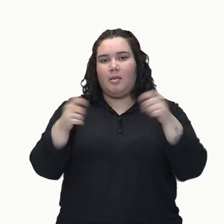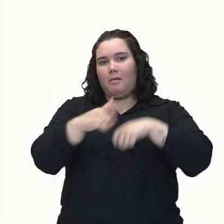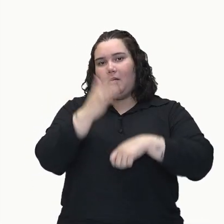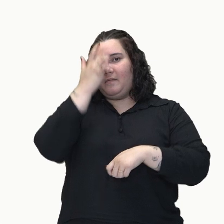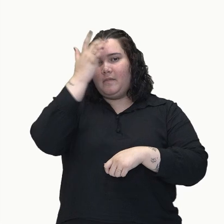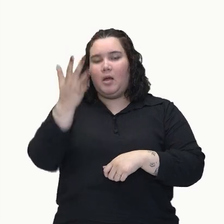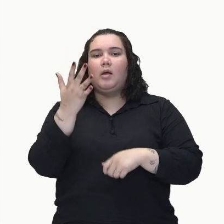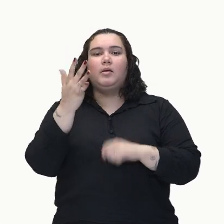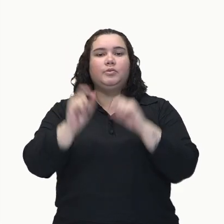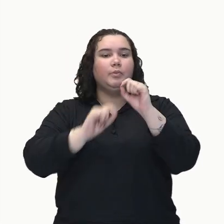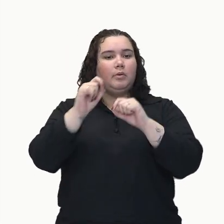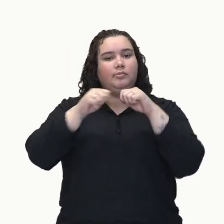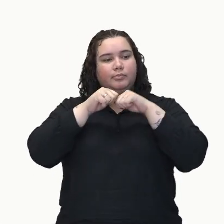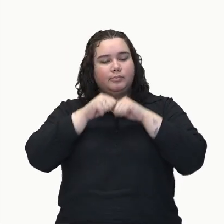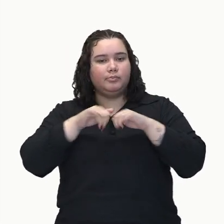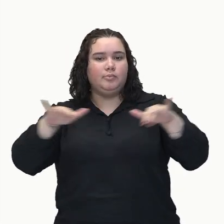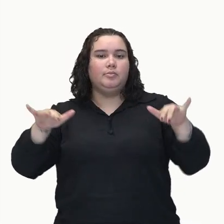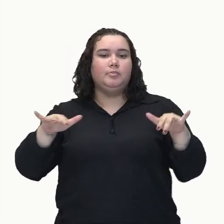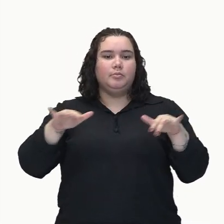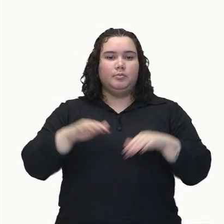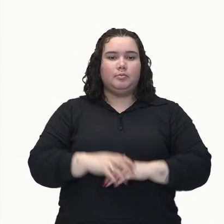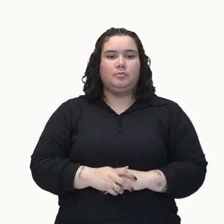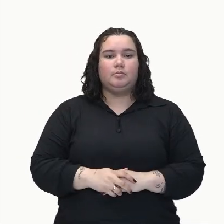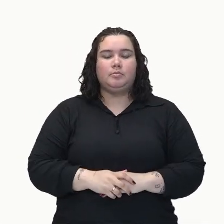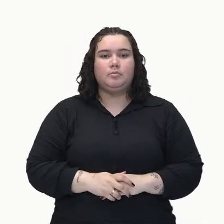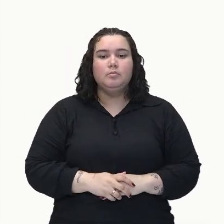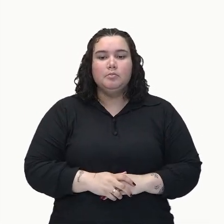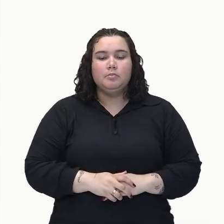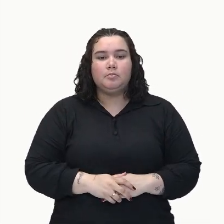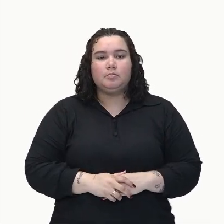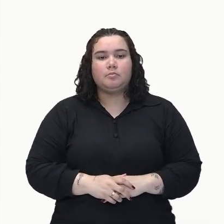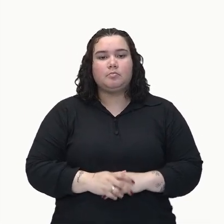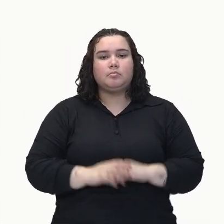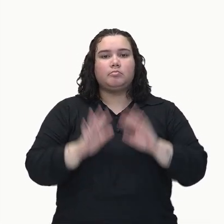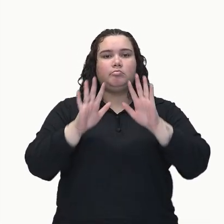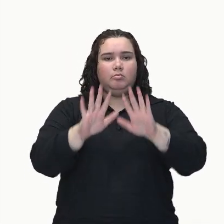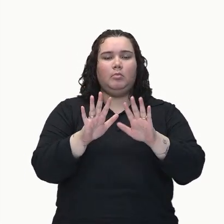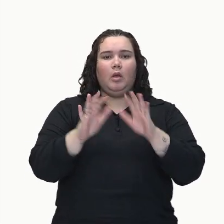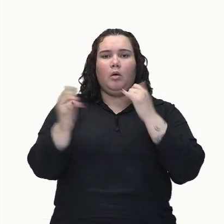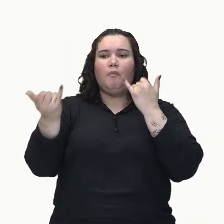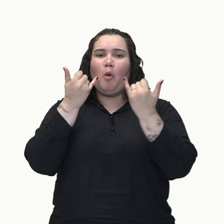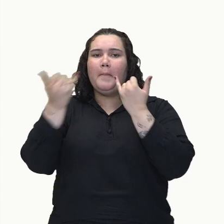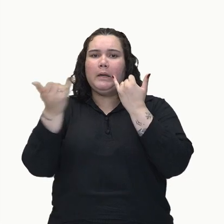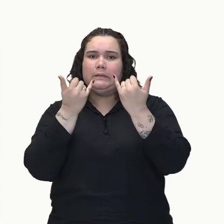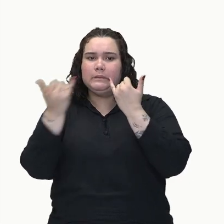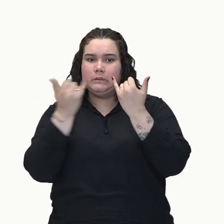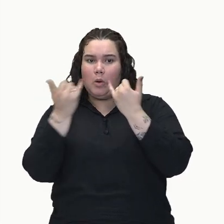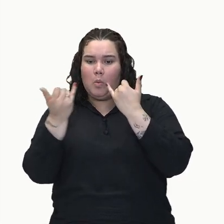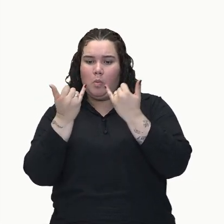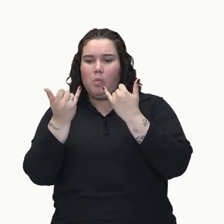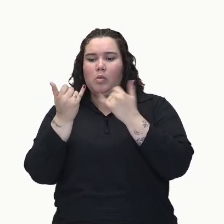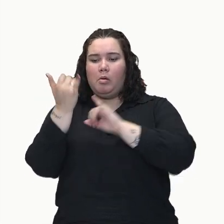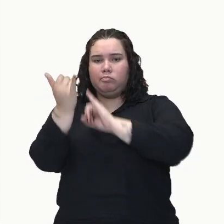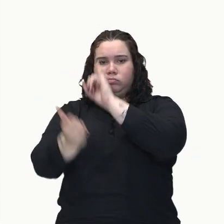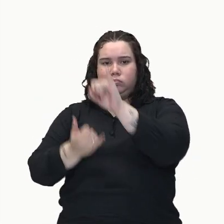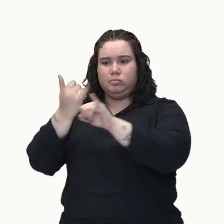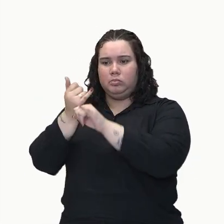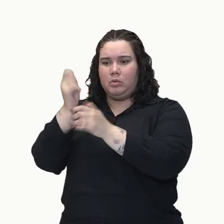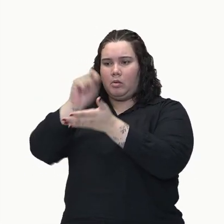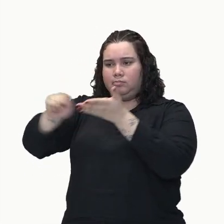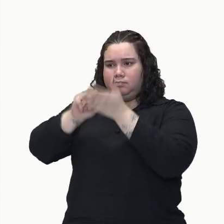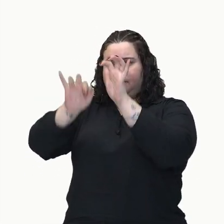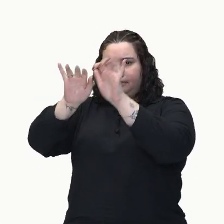ele seja divulgado. Notícia online escrita e oral são a mesma